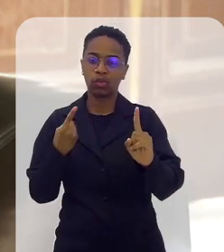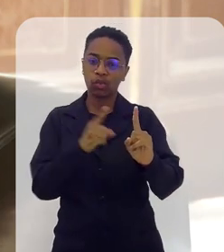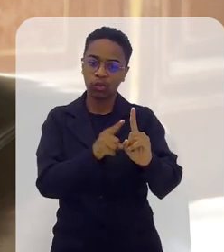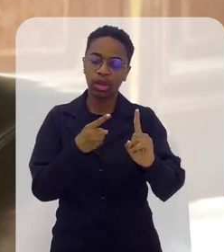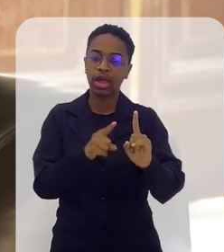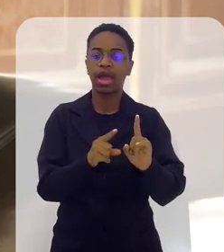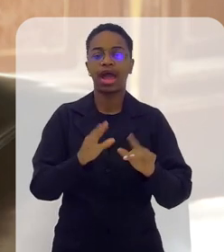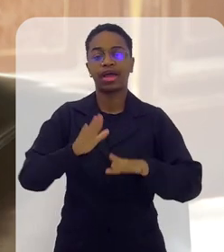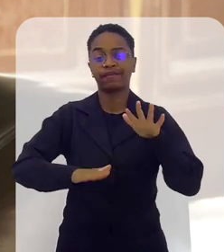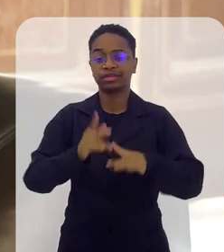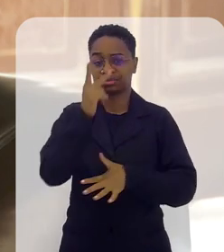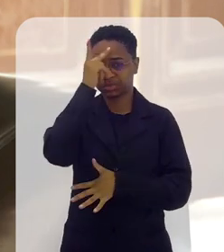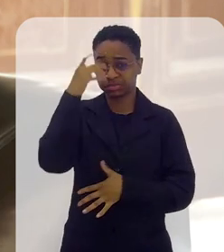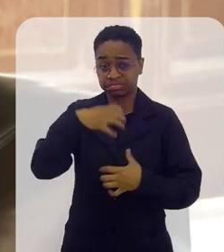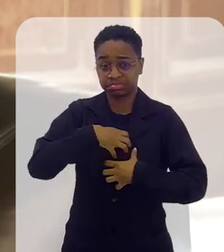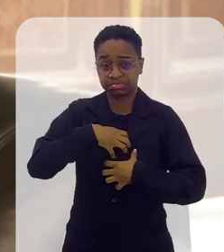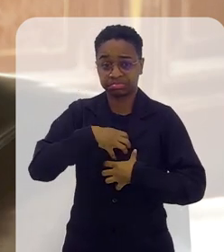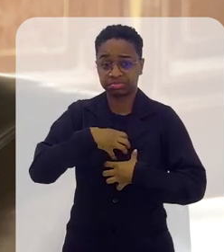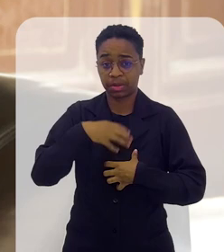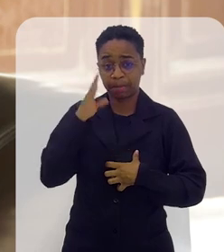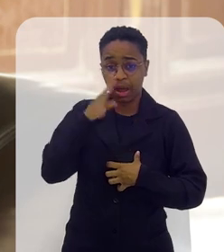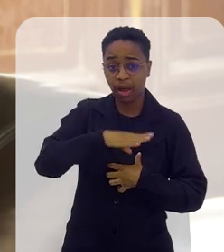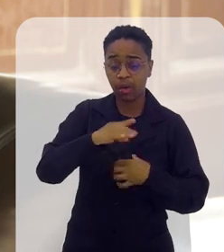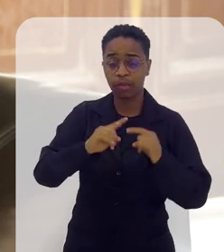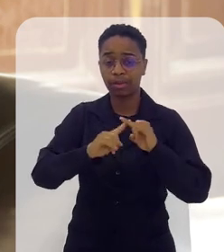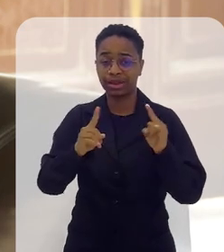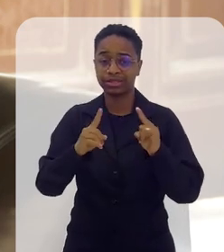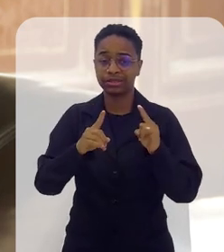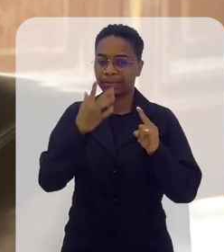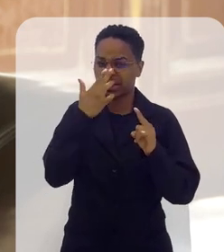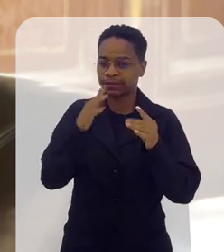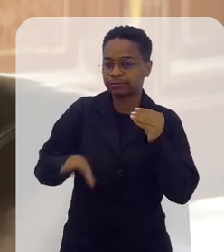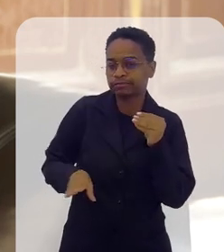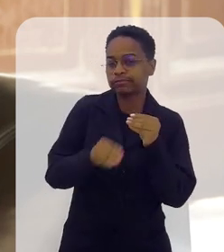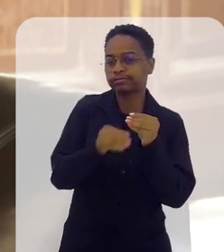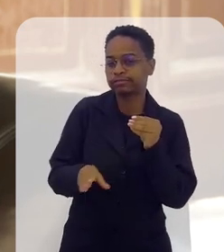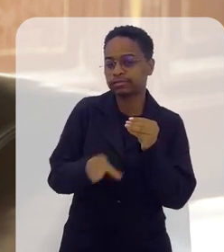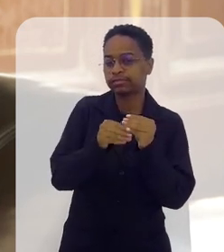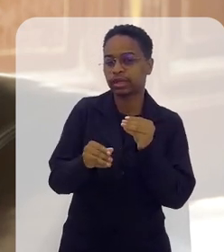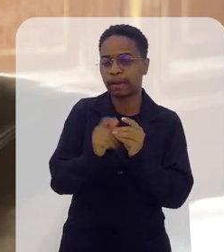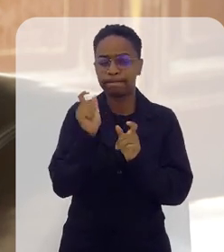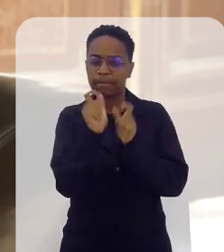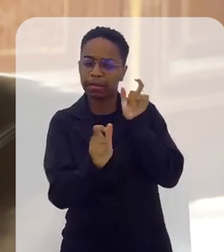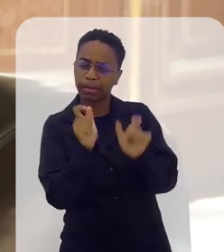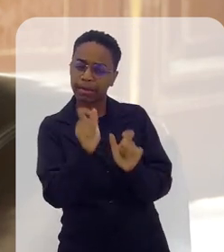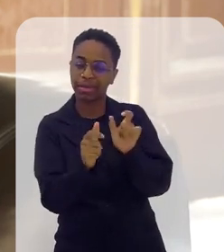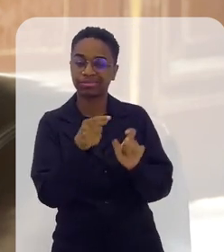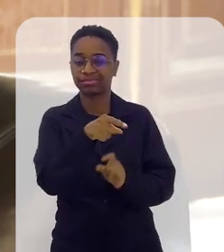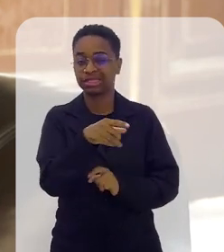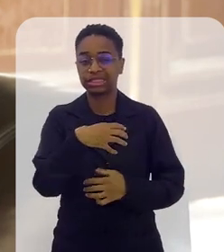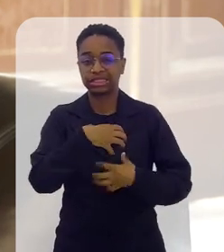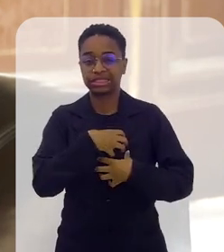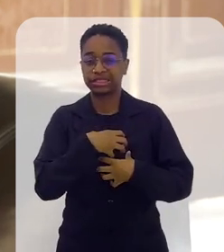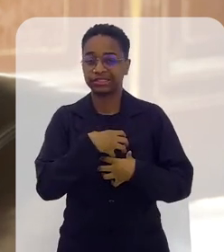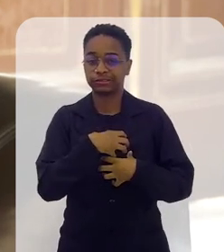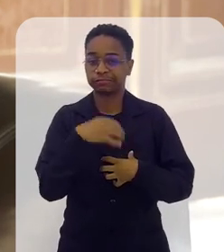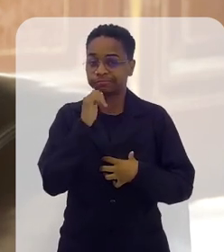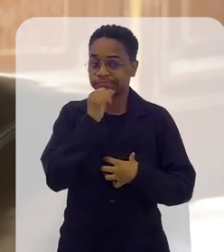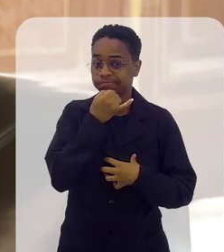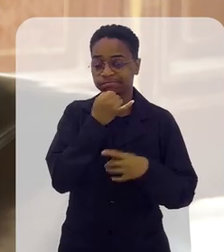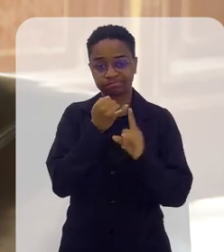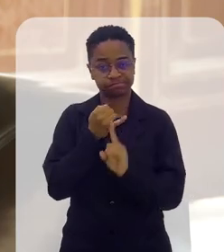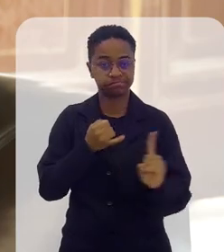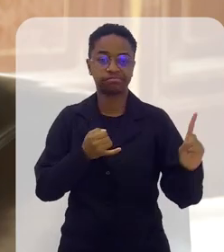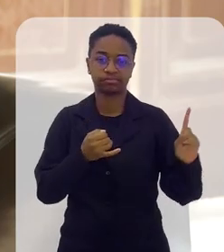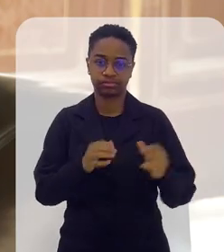pessoa pode não estar num bom dia e junta já o esfriamento e a pessoa se vai. E eu lamento. E a